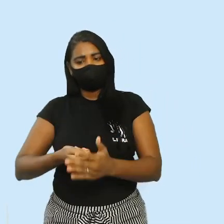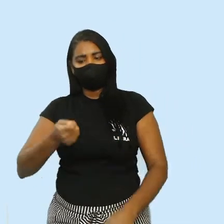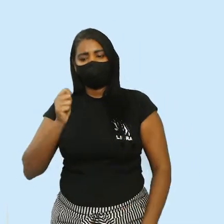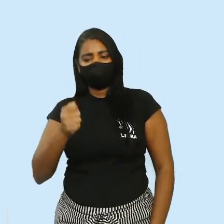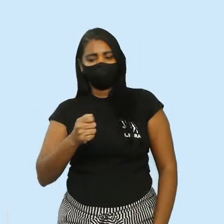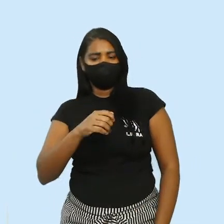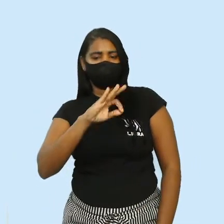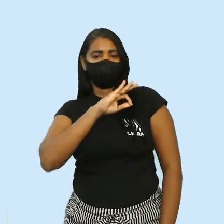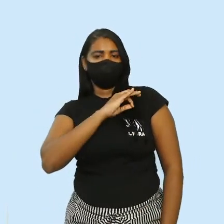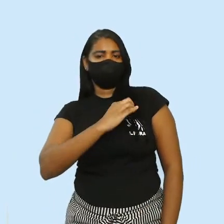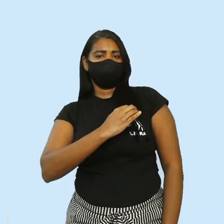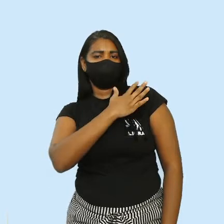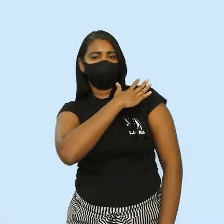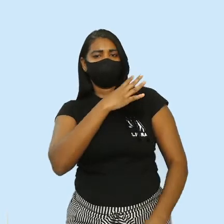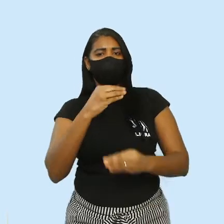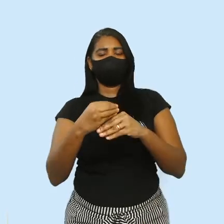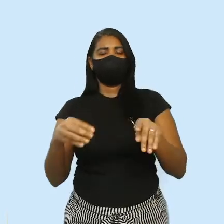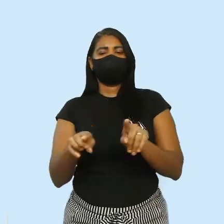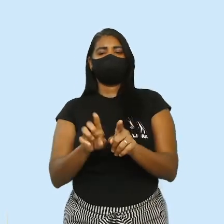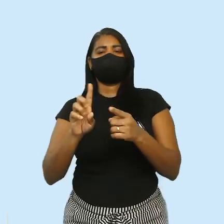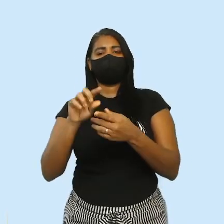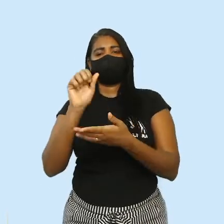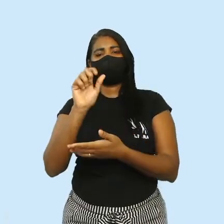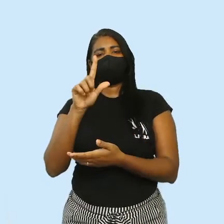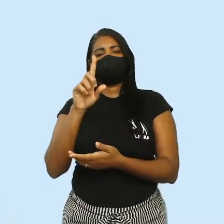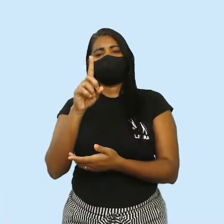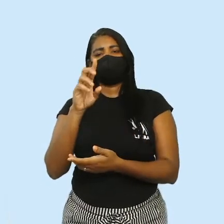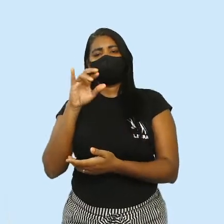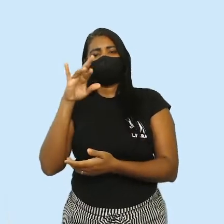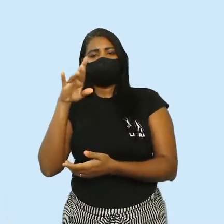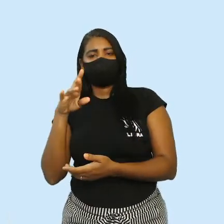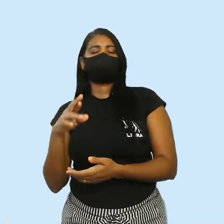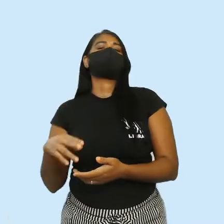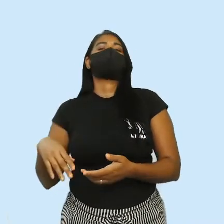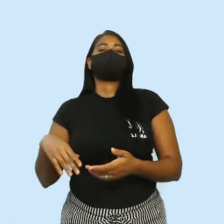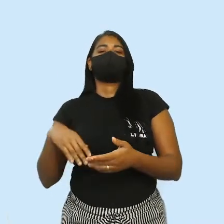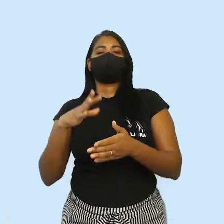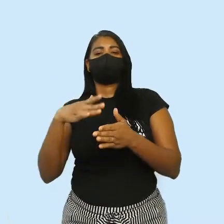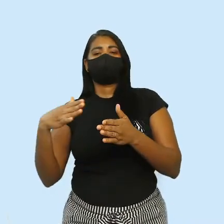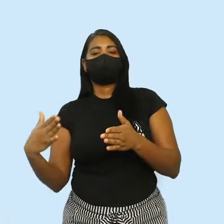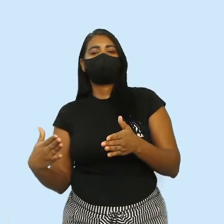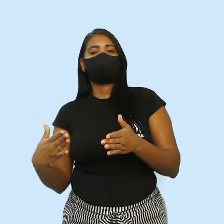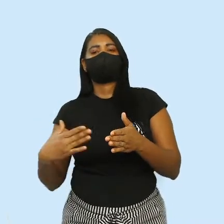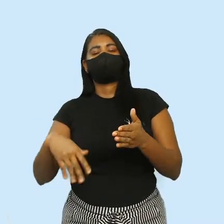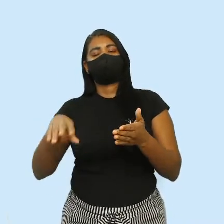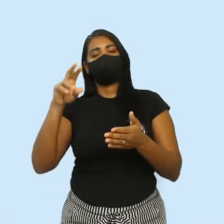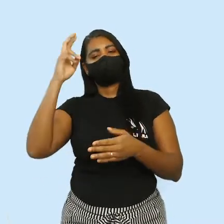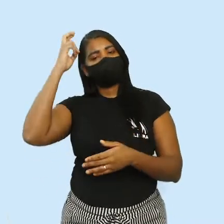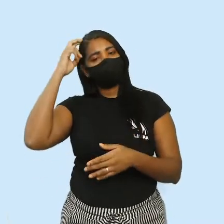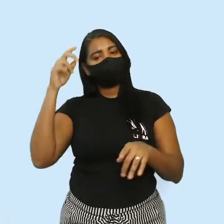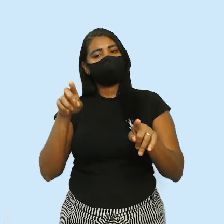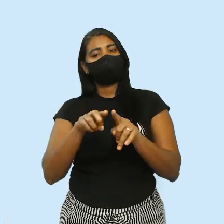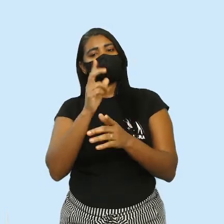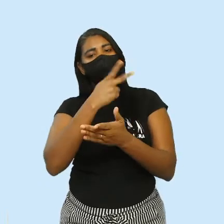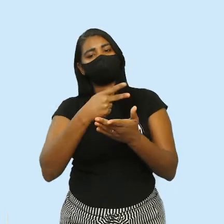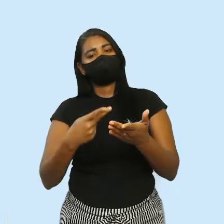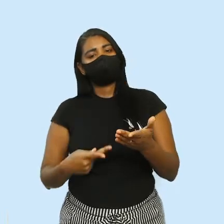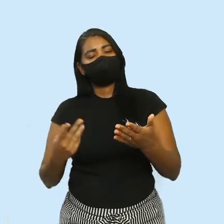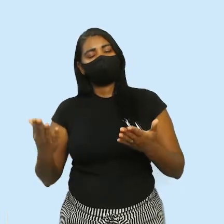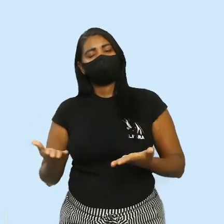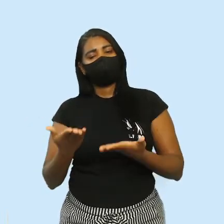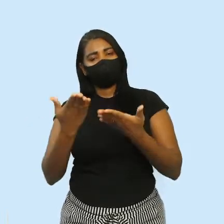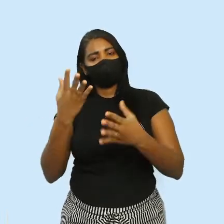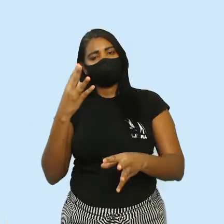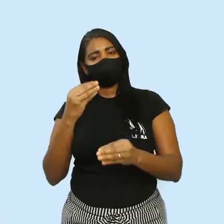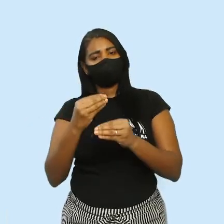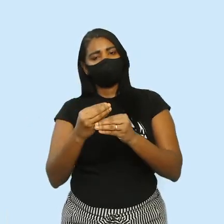essa luta dele, de Aldir Blanc, dentro desse processo da cultura popular brasileira. Então, nada mais justo do que uma homenagem, dentro